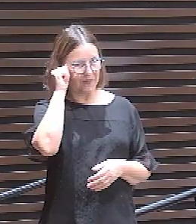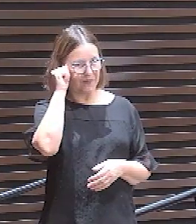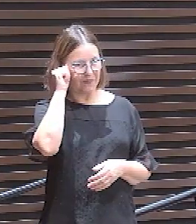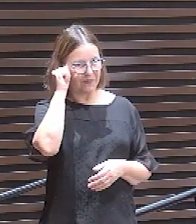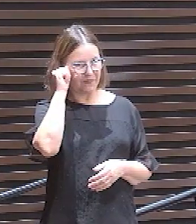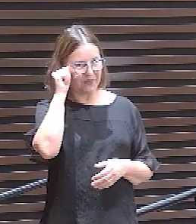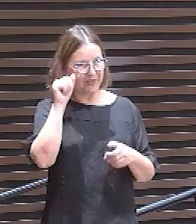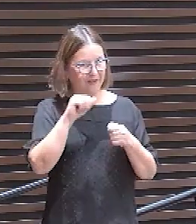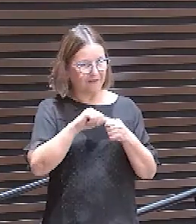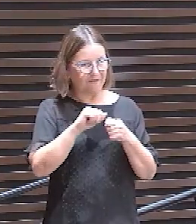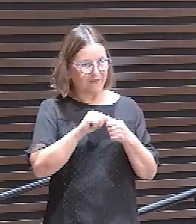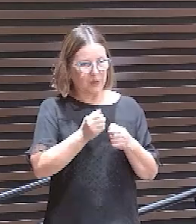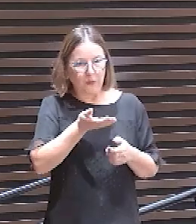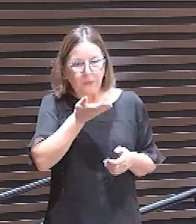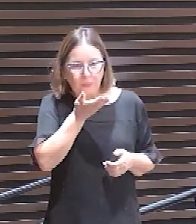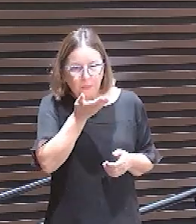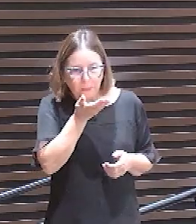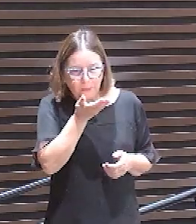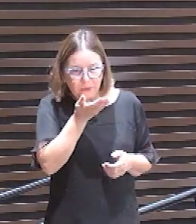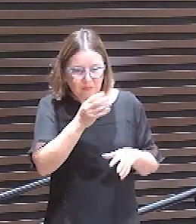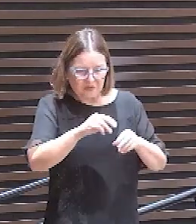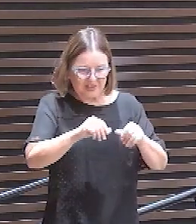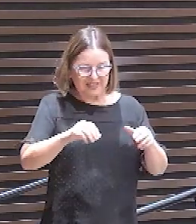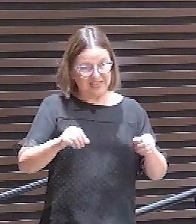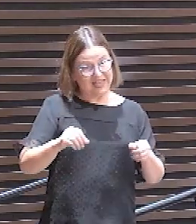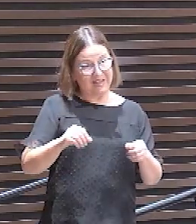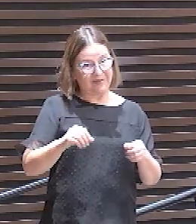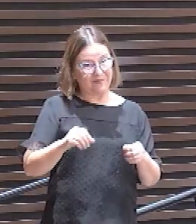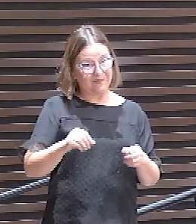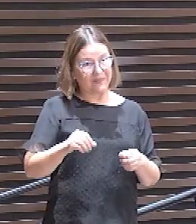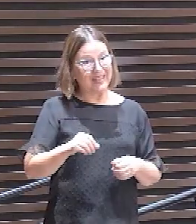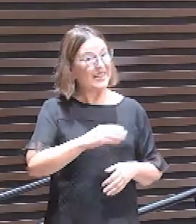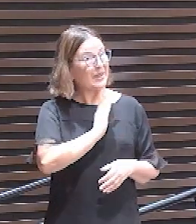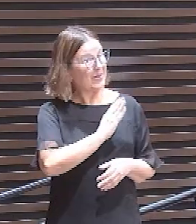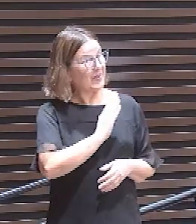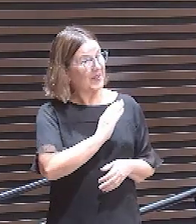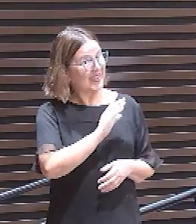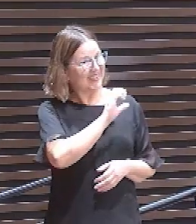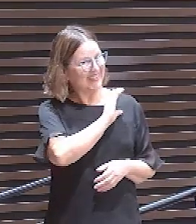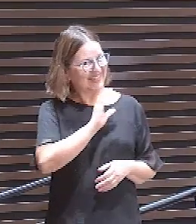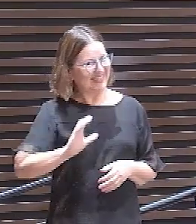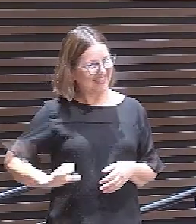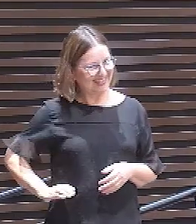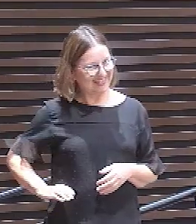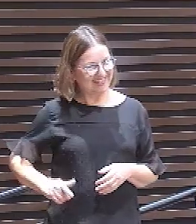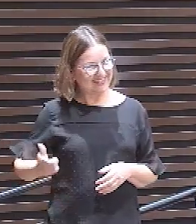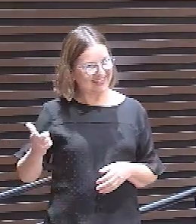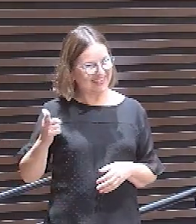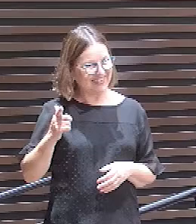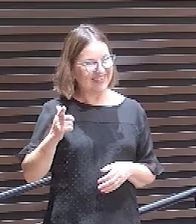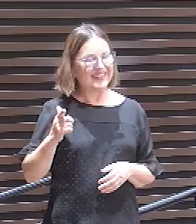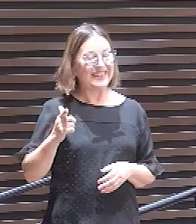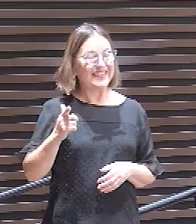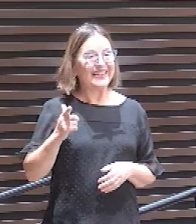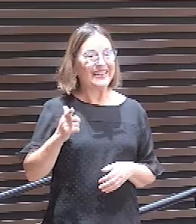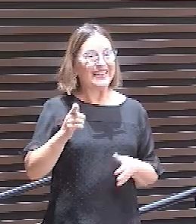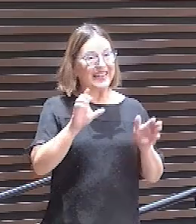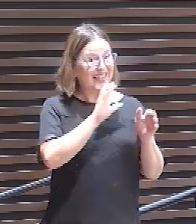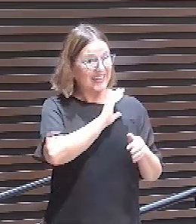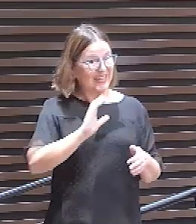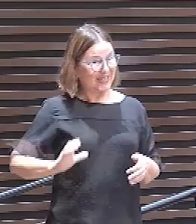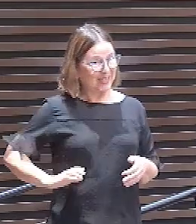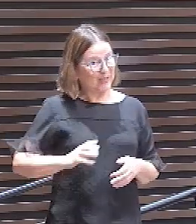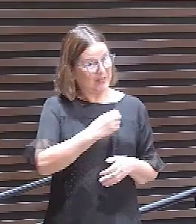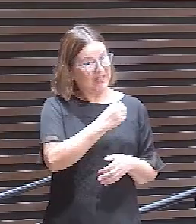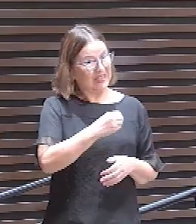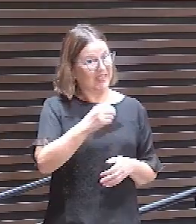da terra, pedra diluída, e o coração de Cristo, que veio da semente da mulher. Vamos